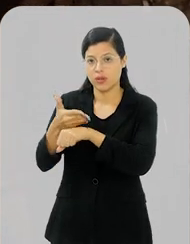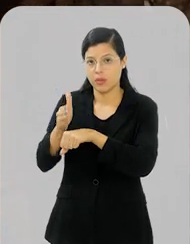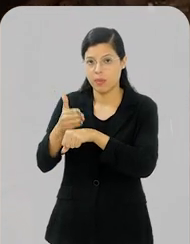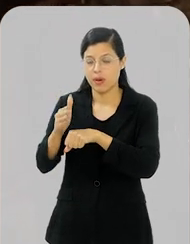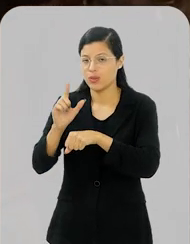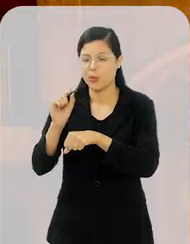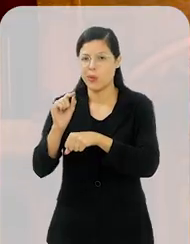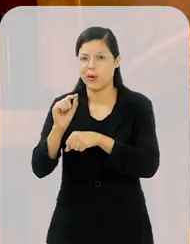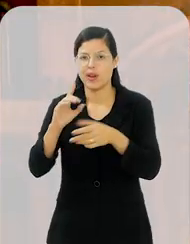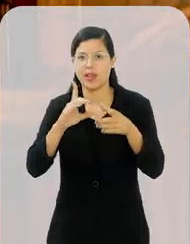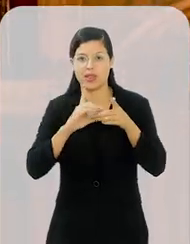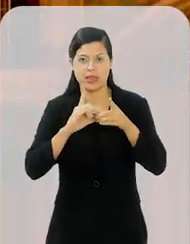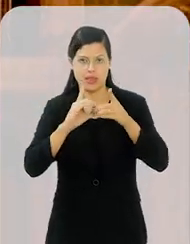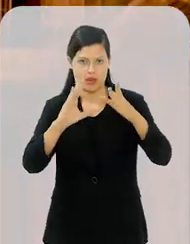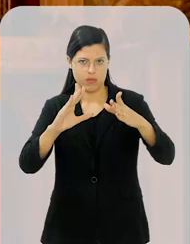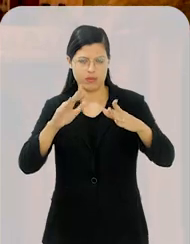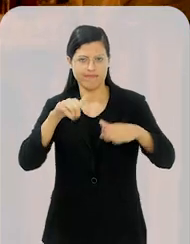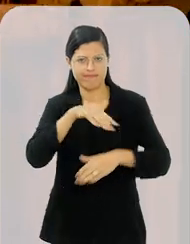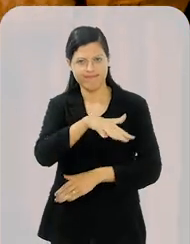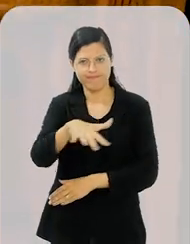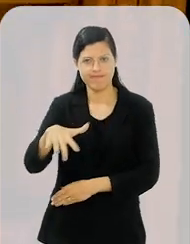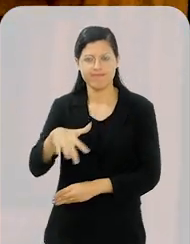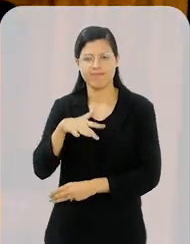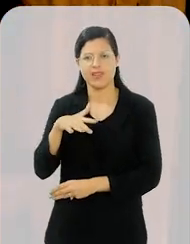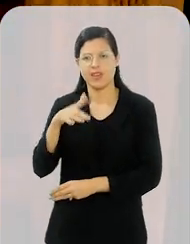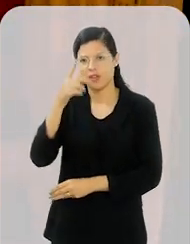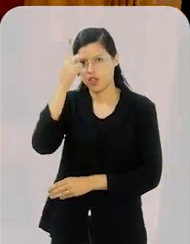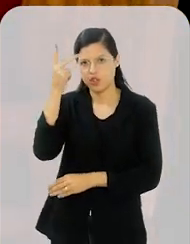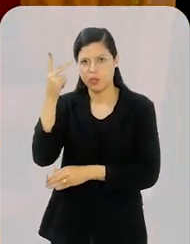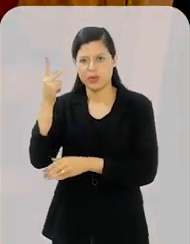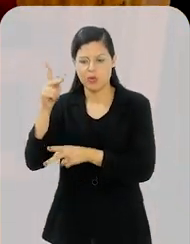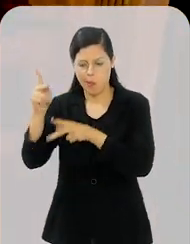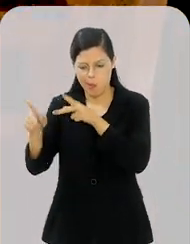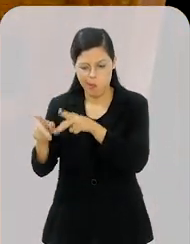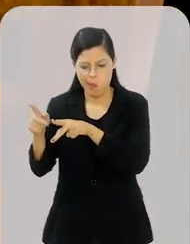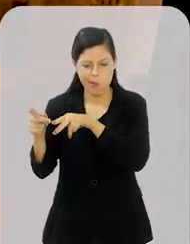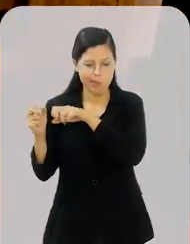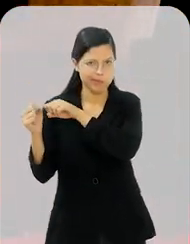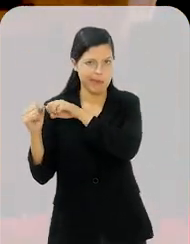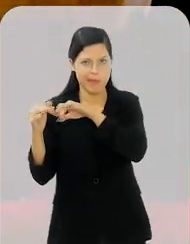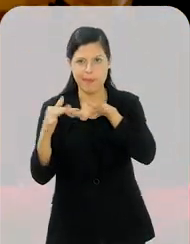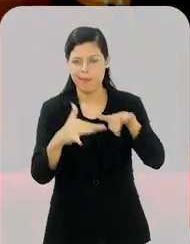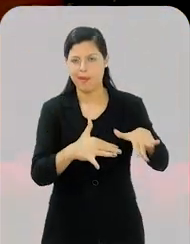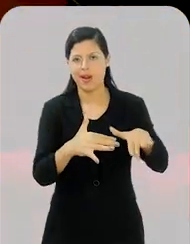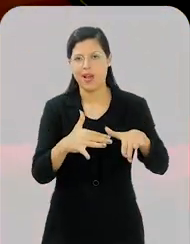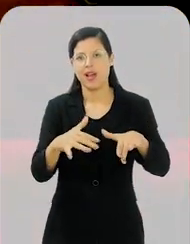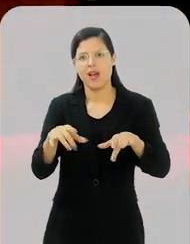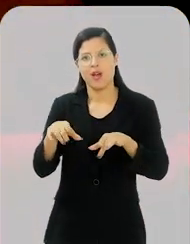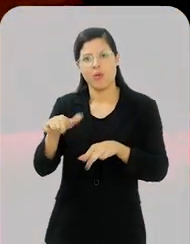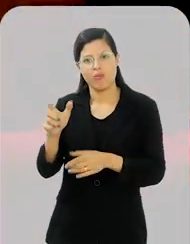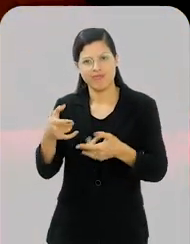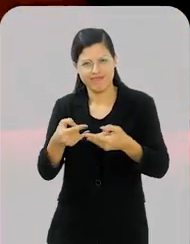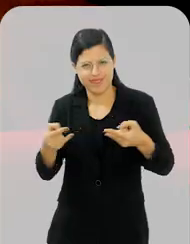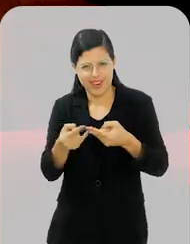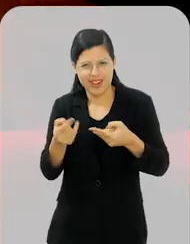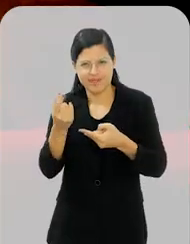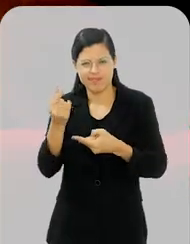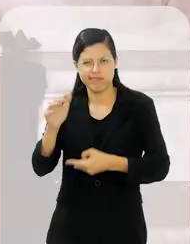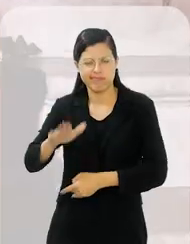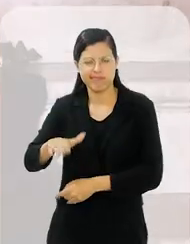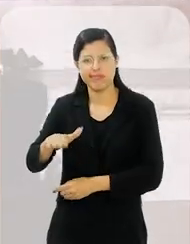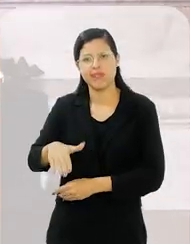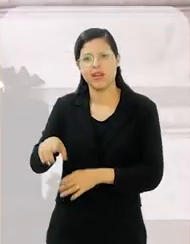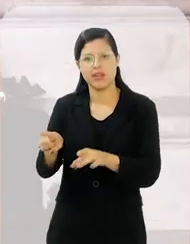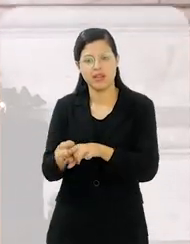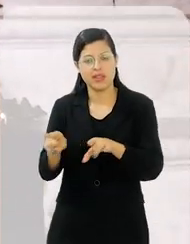prática a ideia de democratizar o espaço, trazer o público para dentro do teatro, com espetáculos a preços baixos